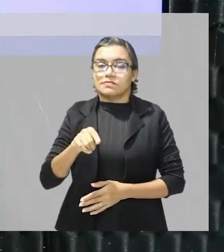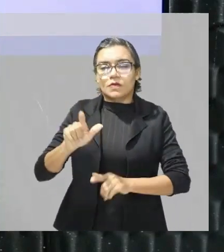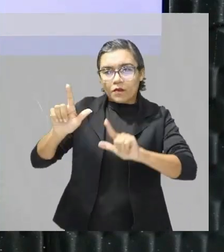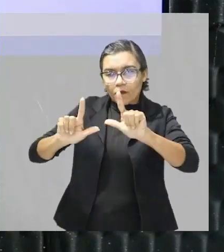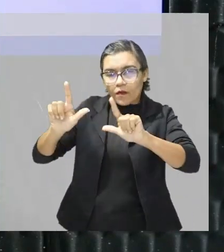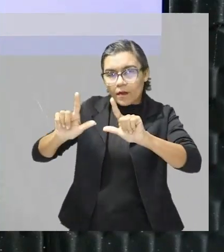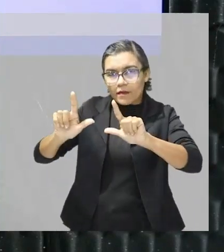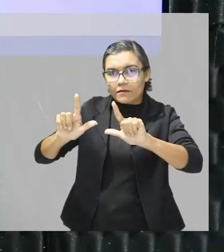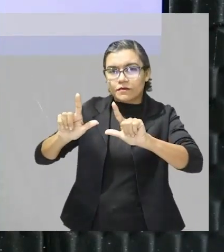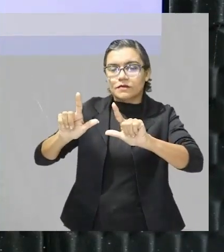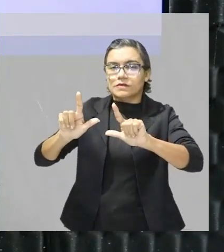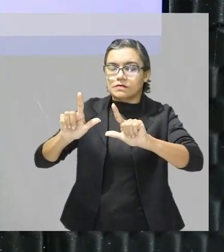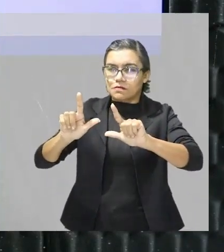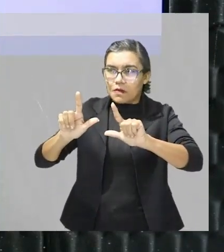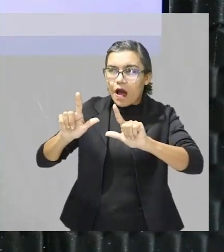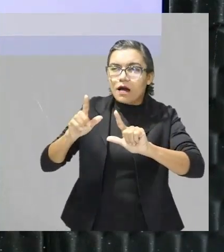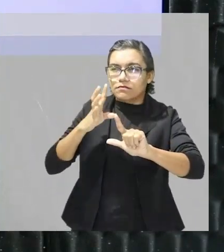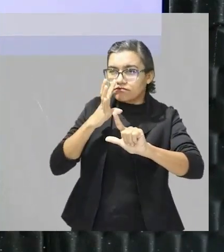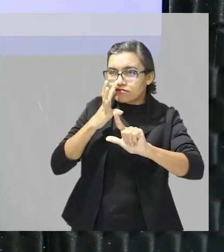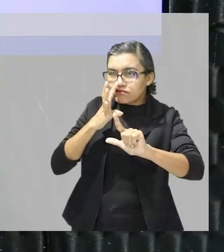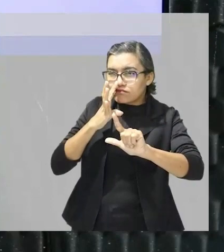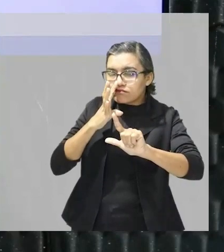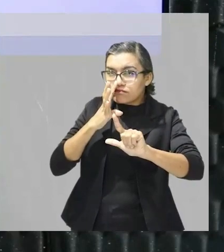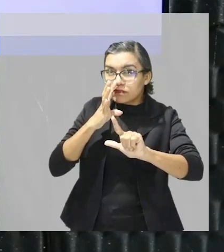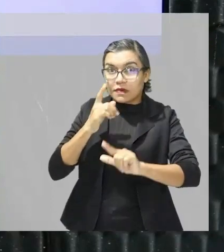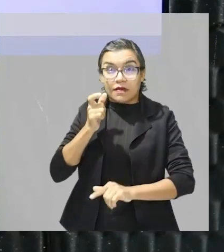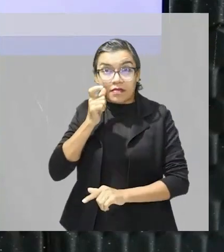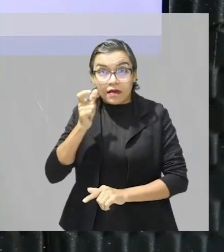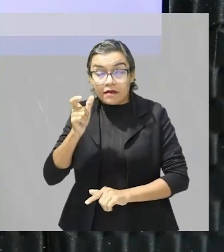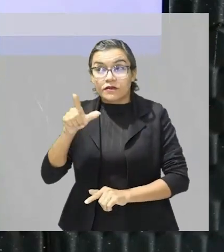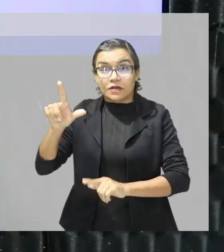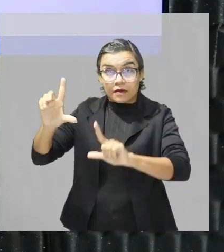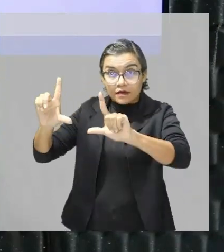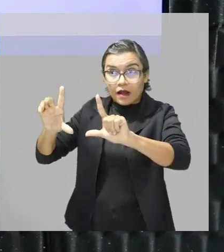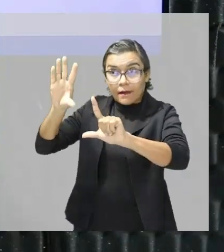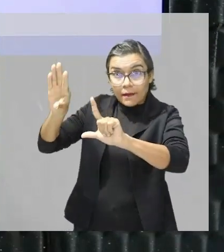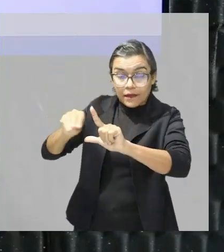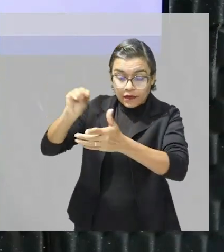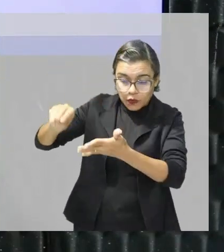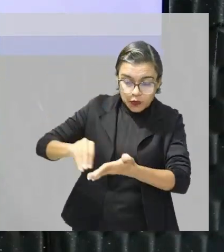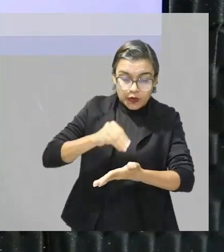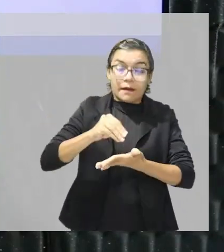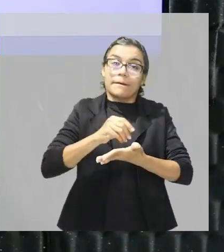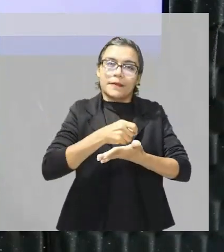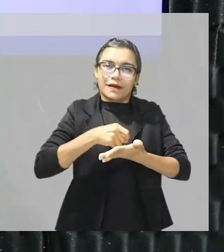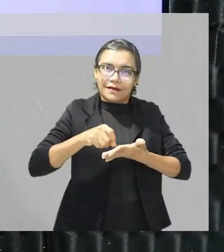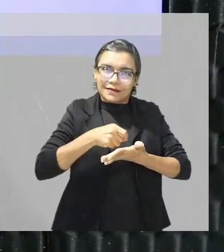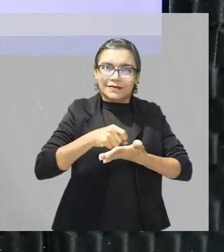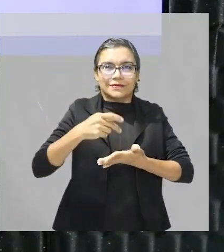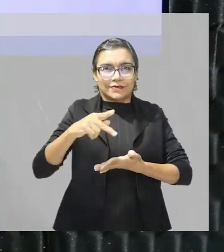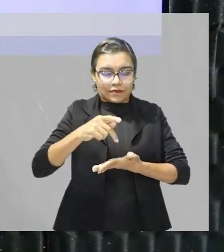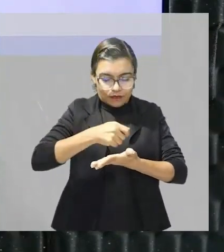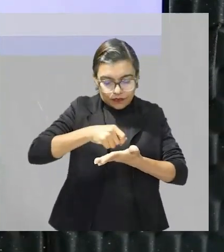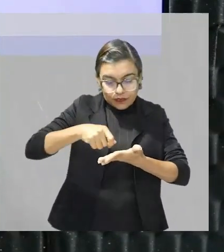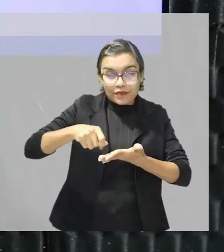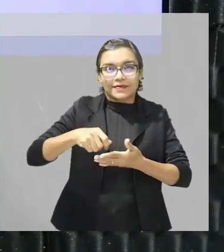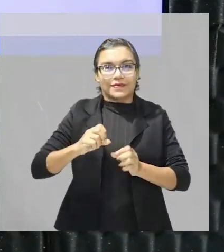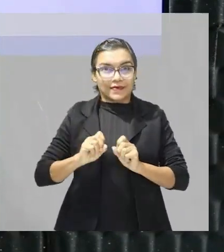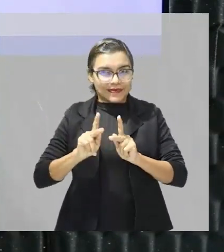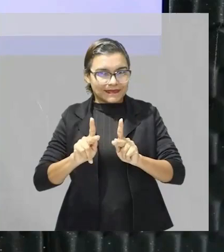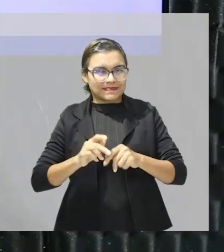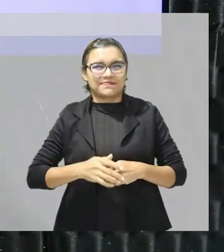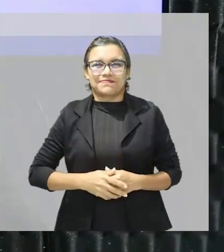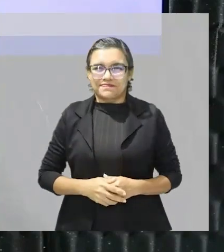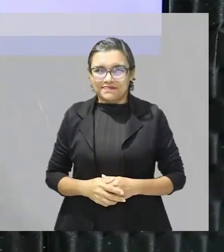interessante você pode printar a tela E aí na sequência você vai passar essas informações para o seu caderno tudo bem